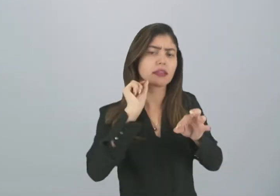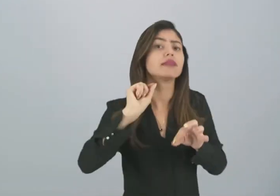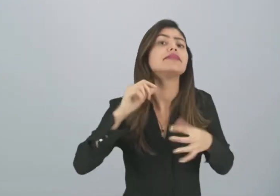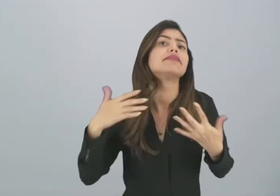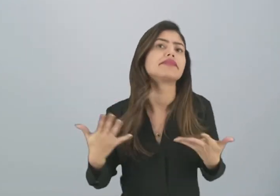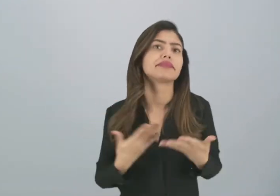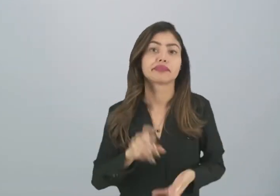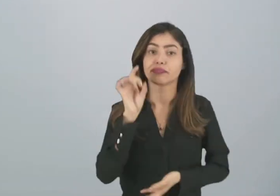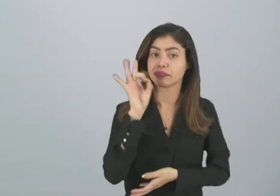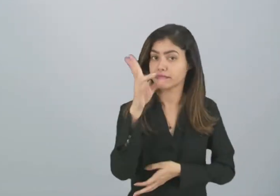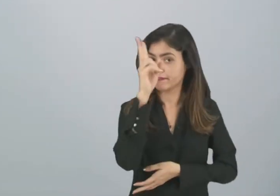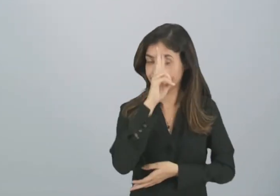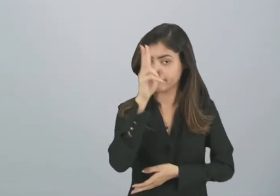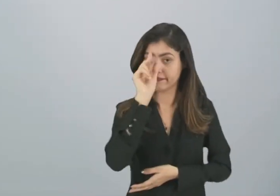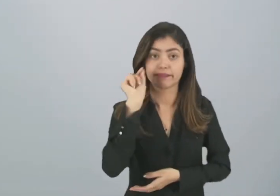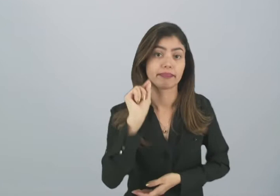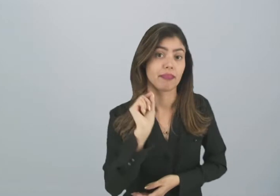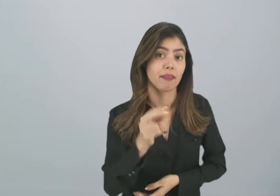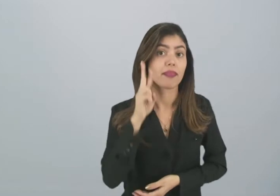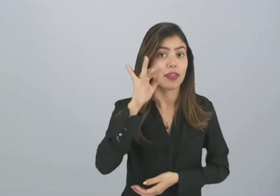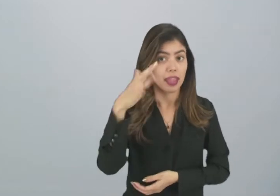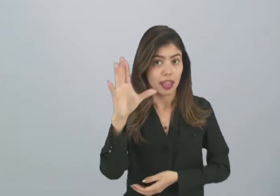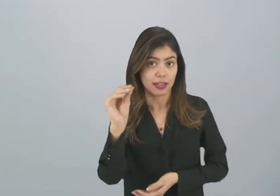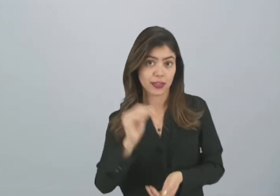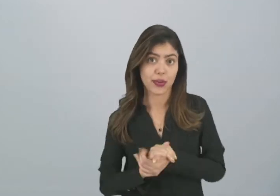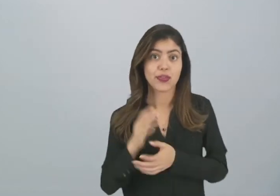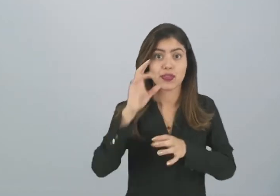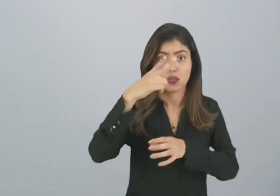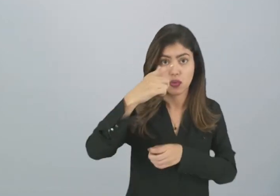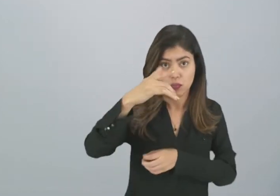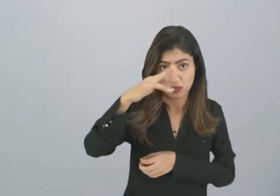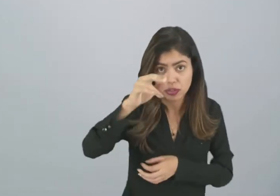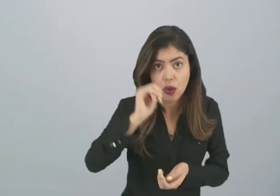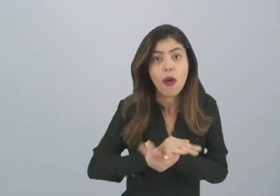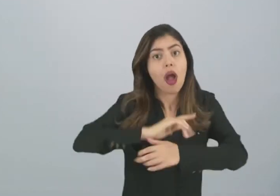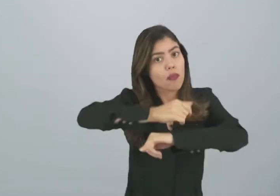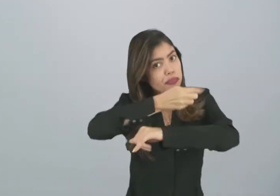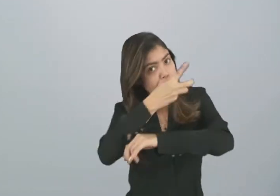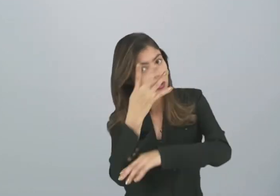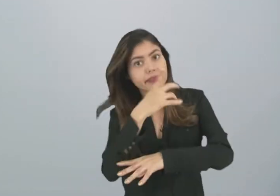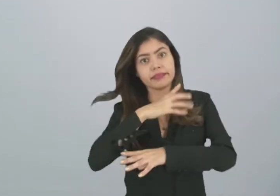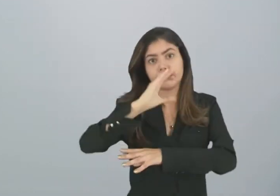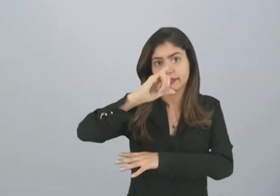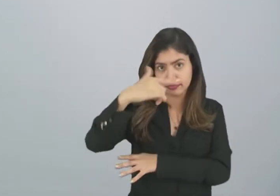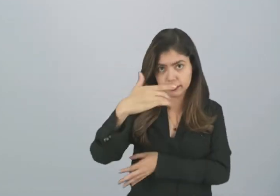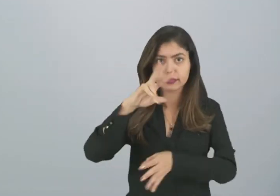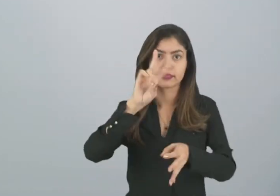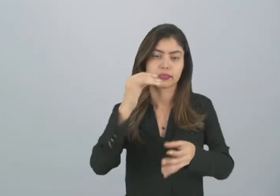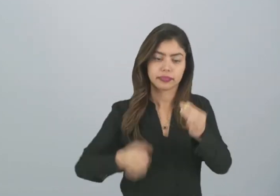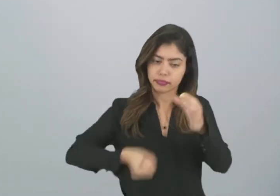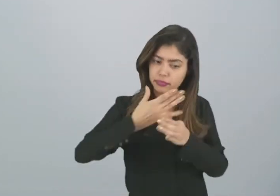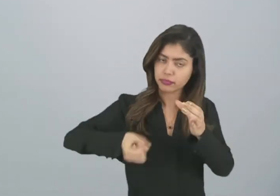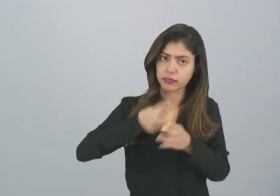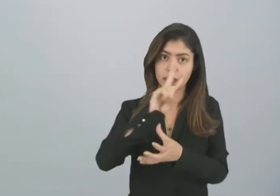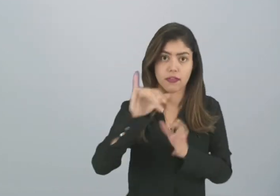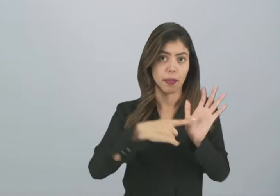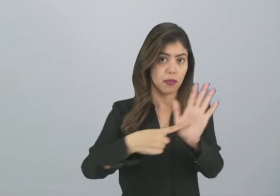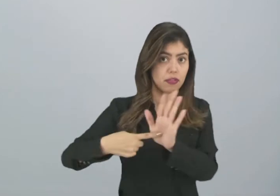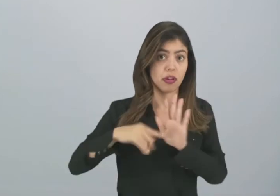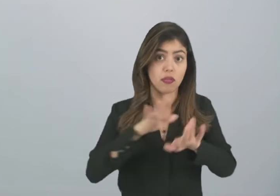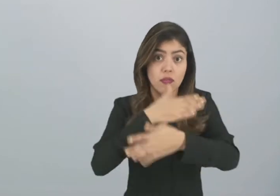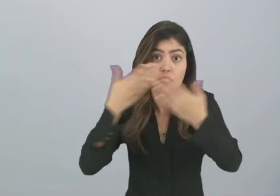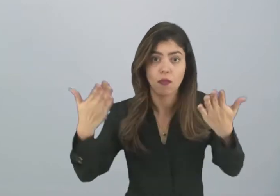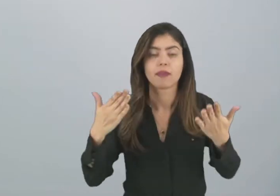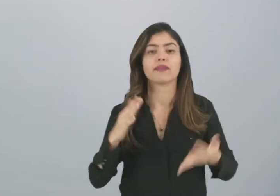simples, basta você lembrar que em uma reação de combustão, a quantidade de CO2 produzida corresponde à